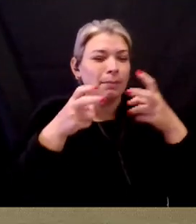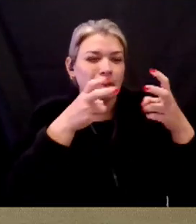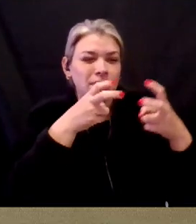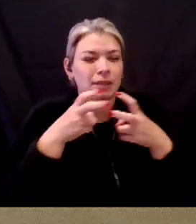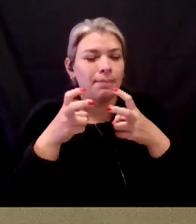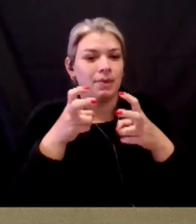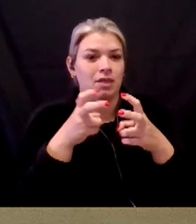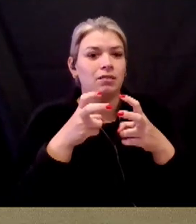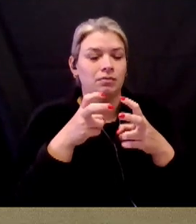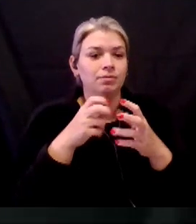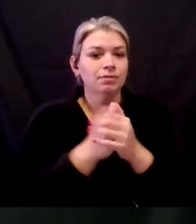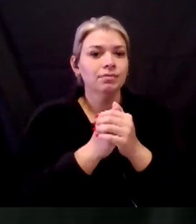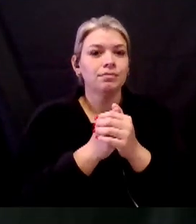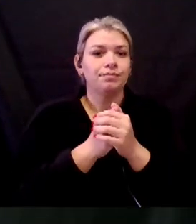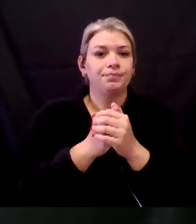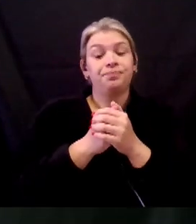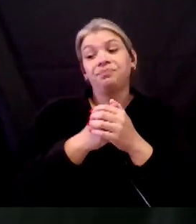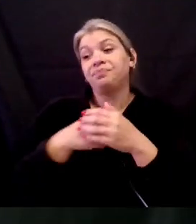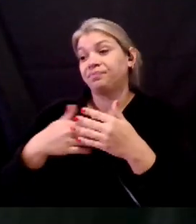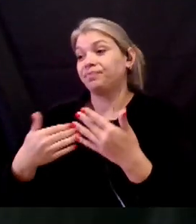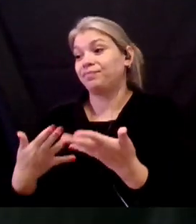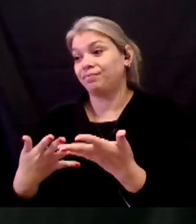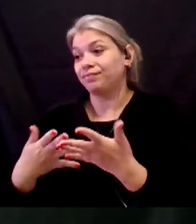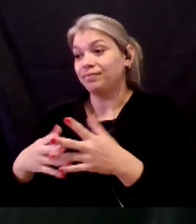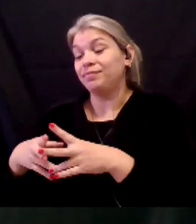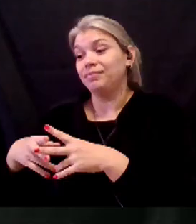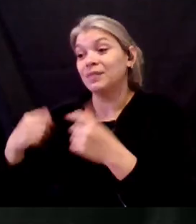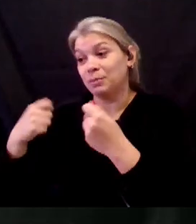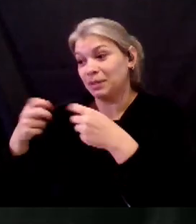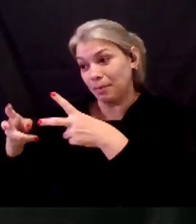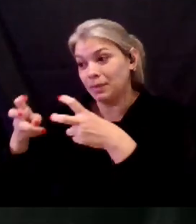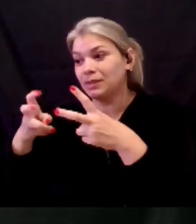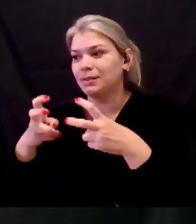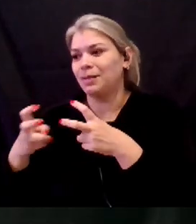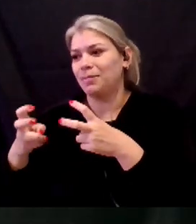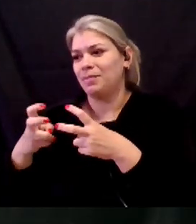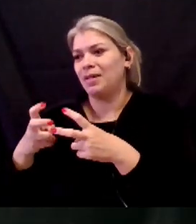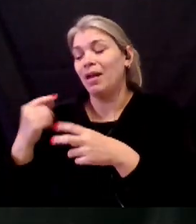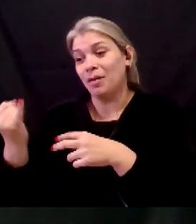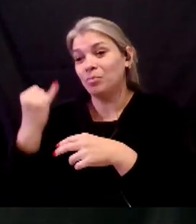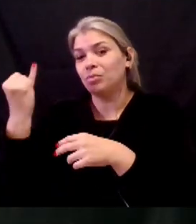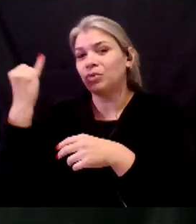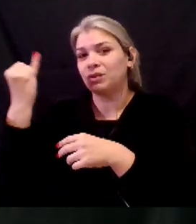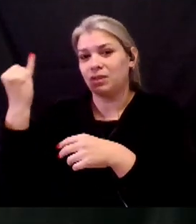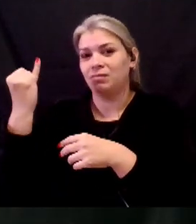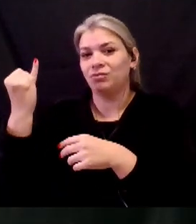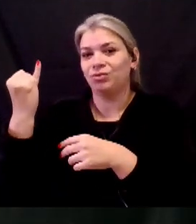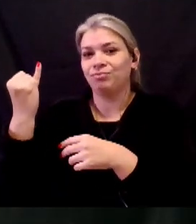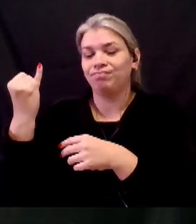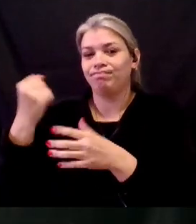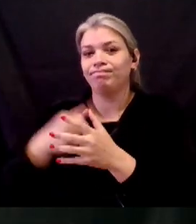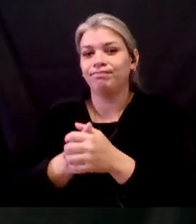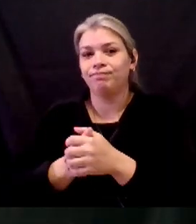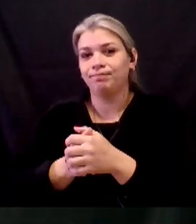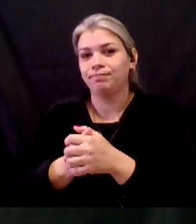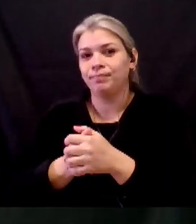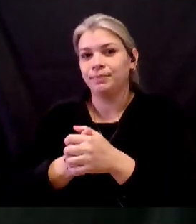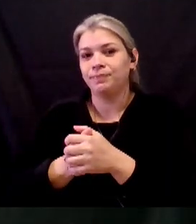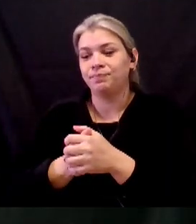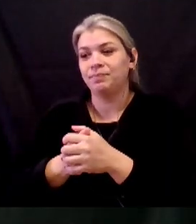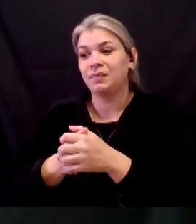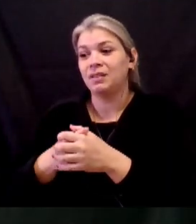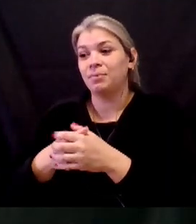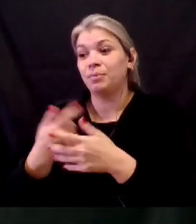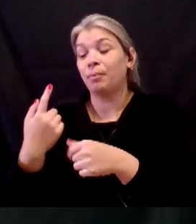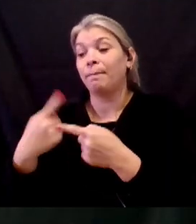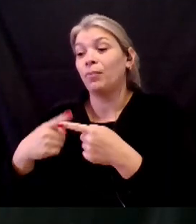é fundamental, né, para você, na hora de você escolher, né, aquilo que é bom para você ou